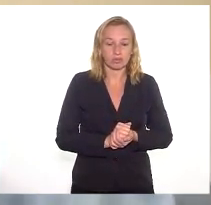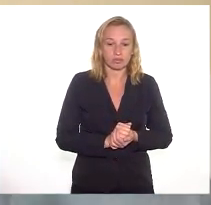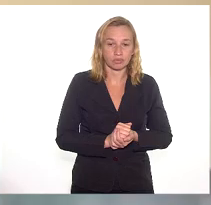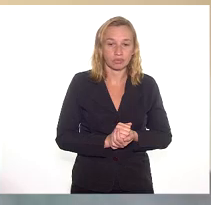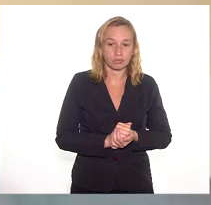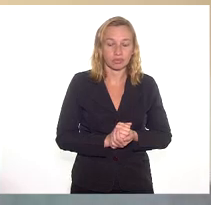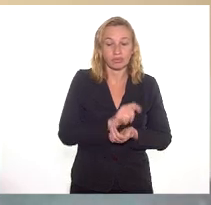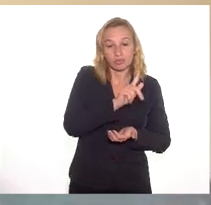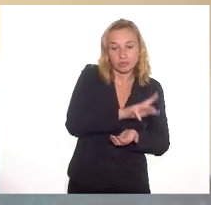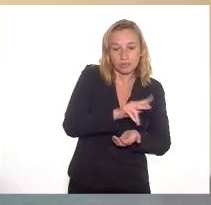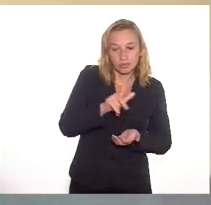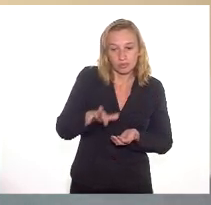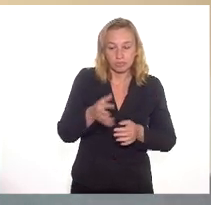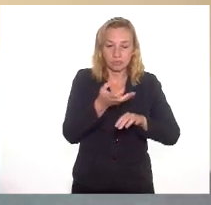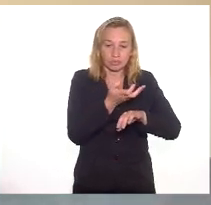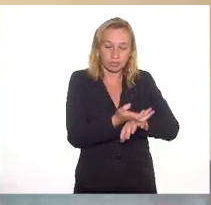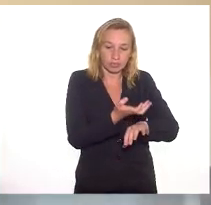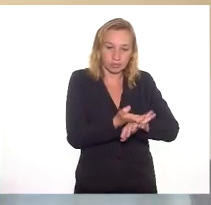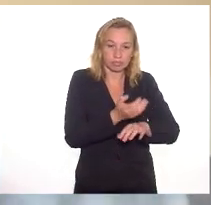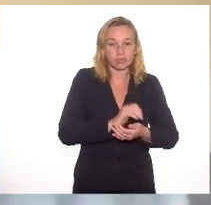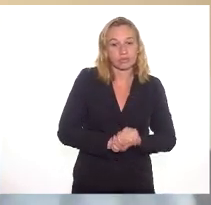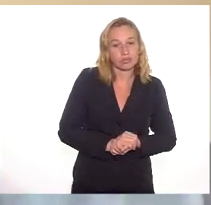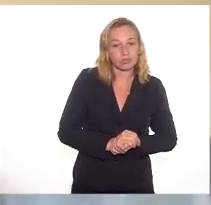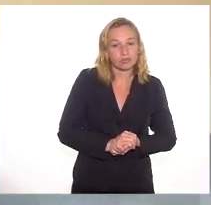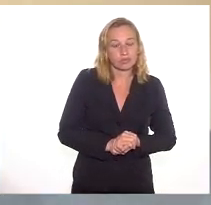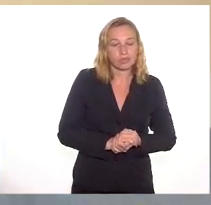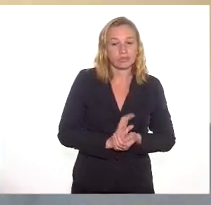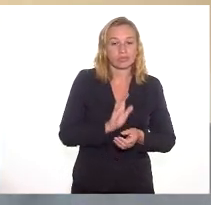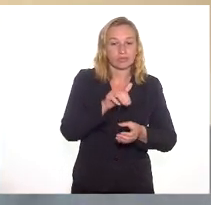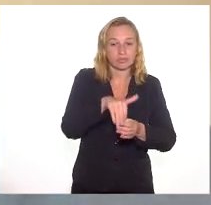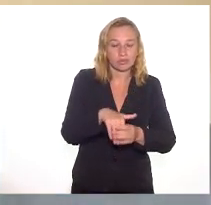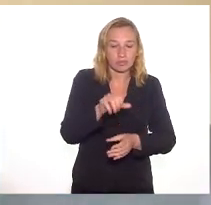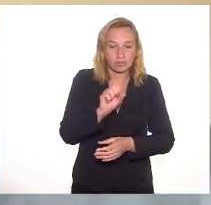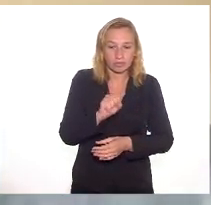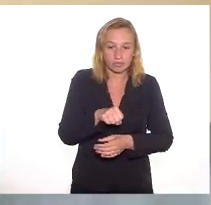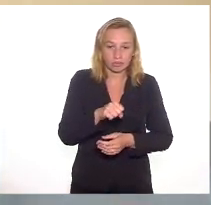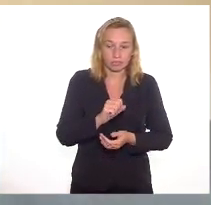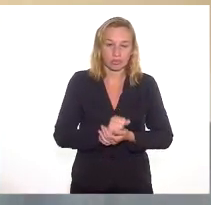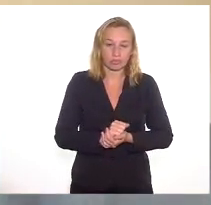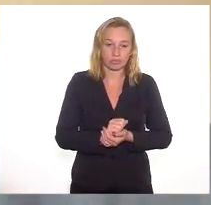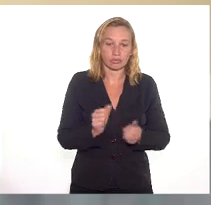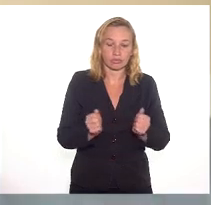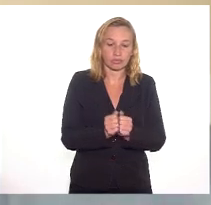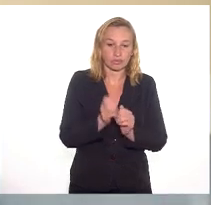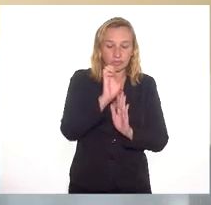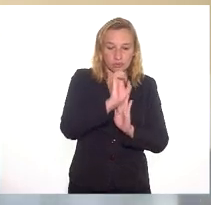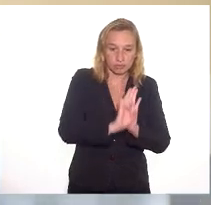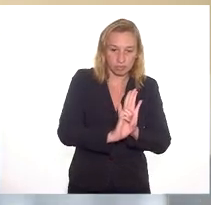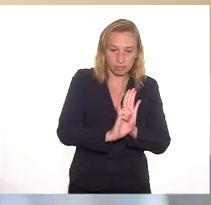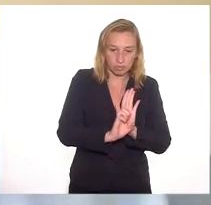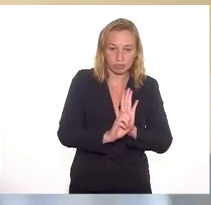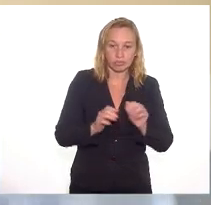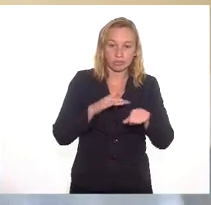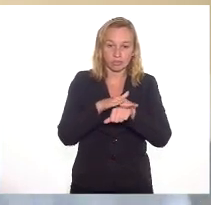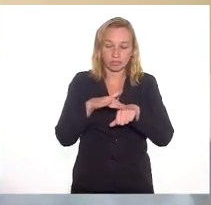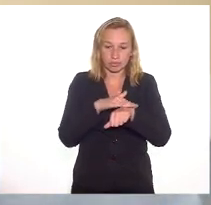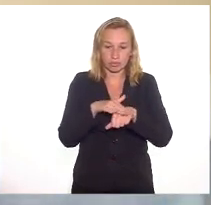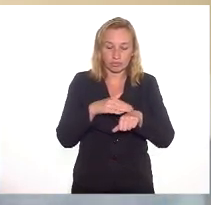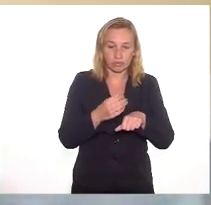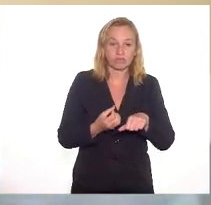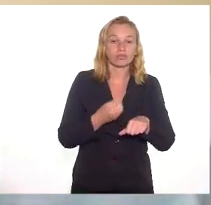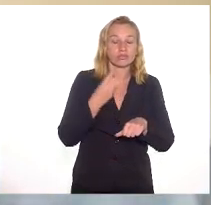às diferentes disciplinas. O nosso parecer é favorável com emendas. E vamos aí conversar com o autor,